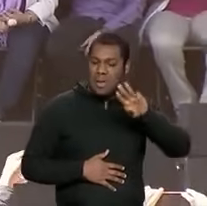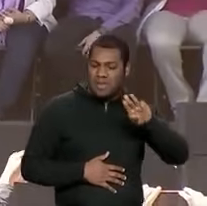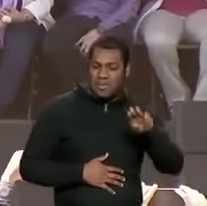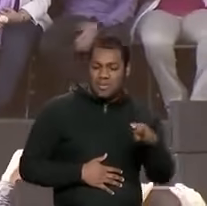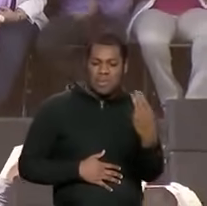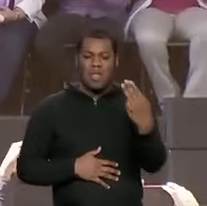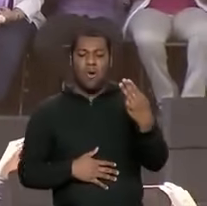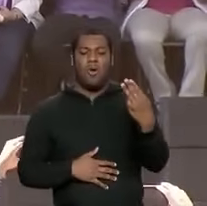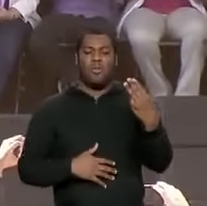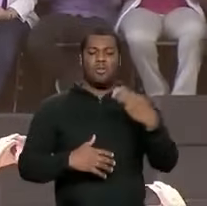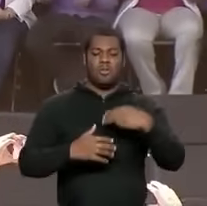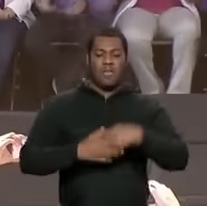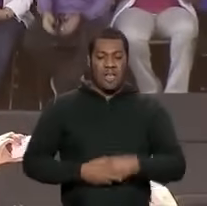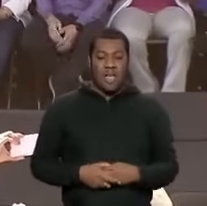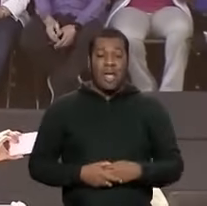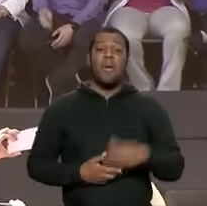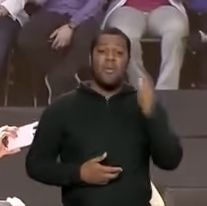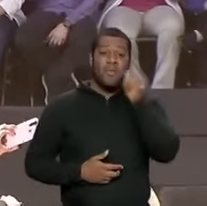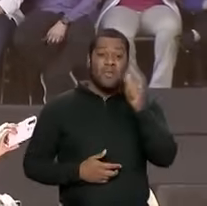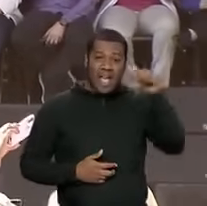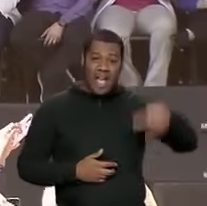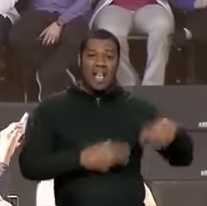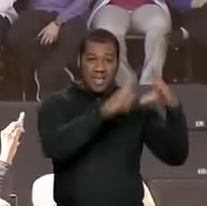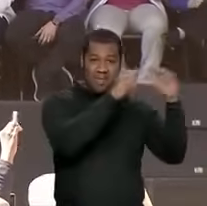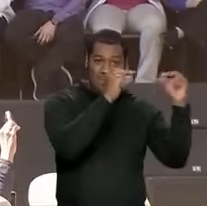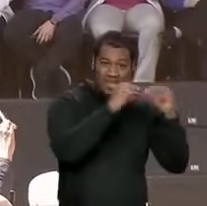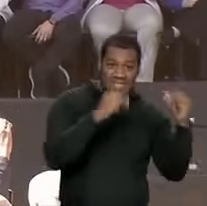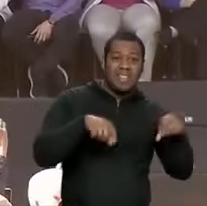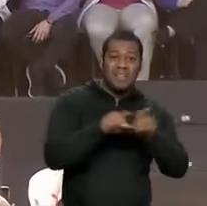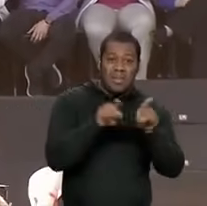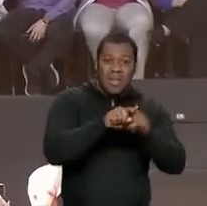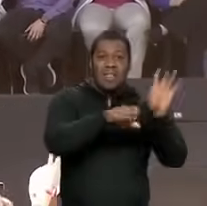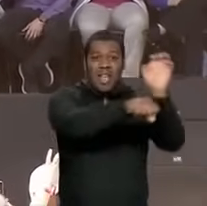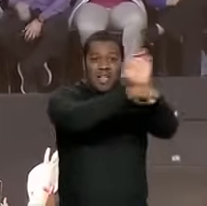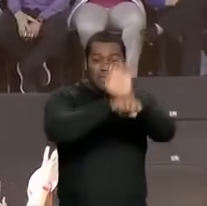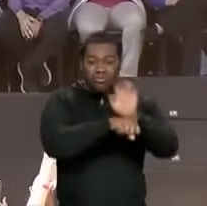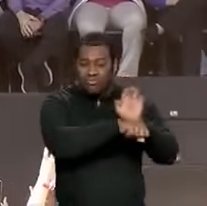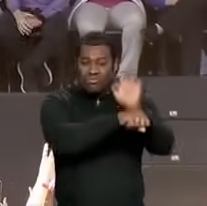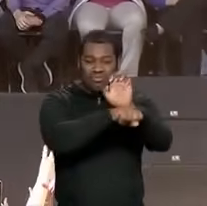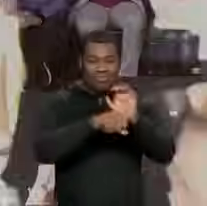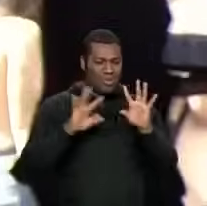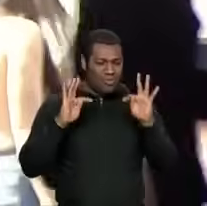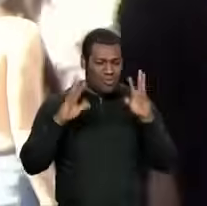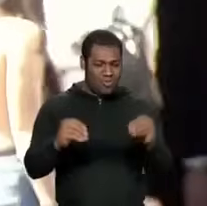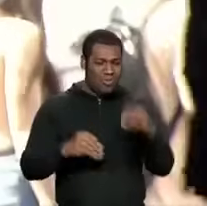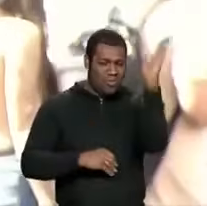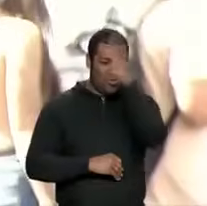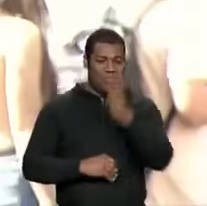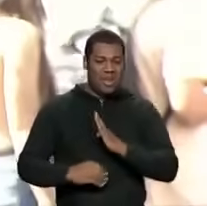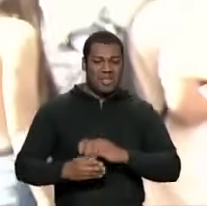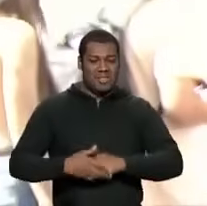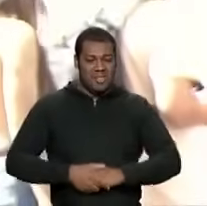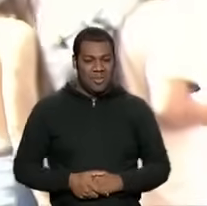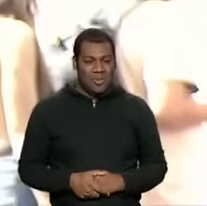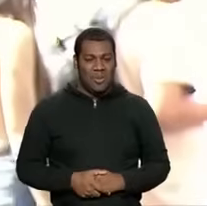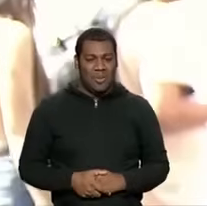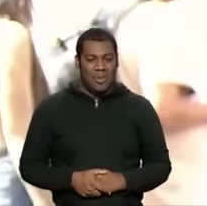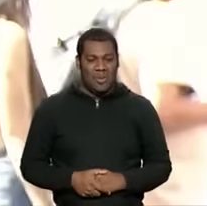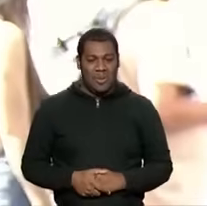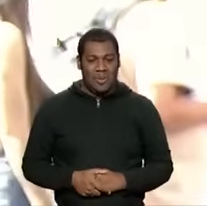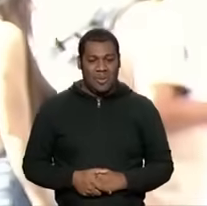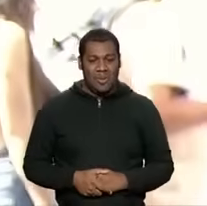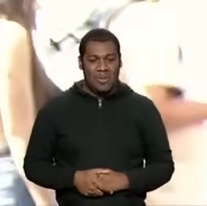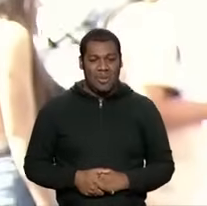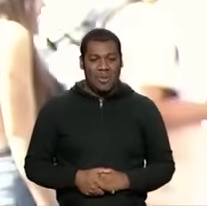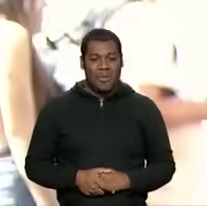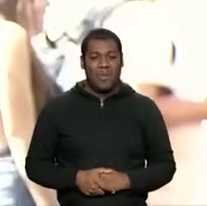nos outros estados lindeza da Marcha das Margaridas presidente Lula não é só esse momento de coração porque é isso